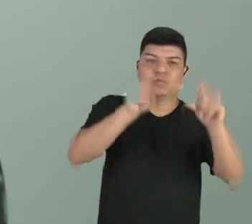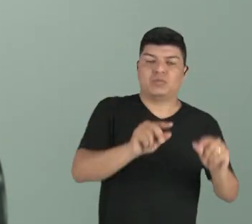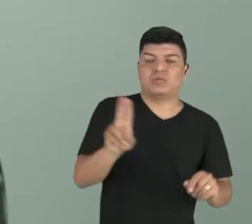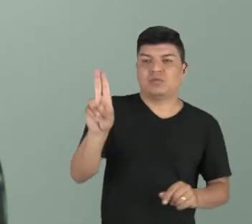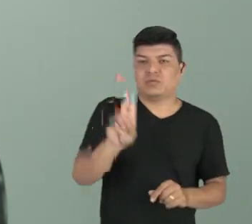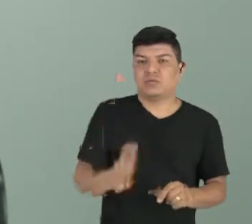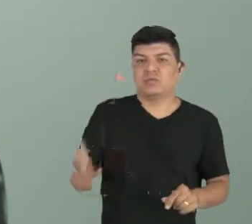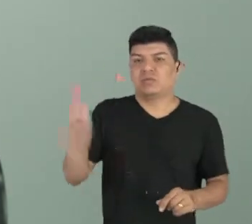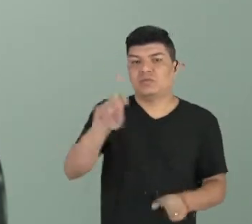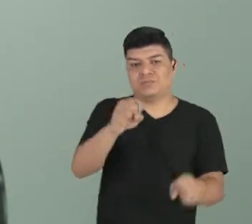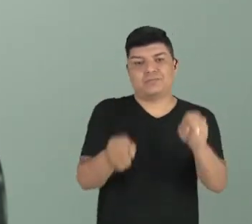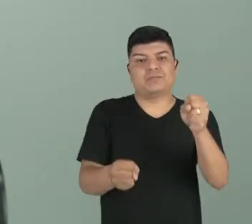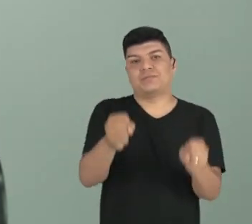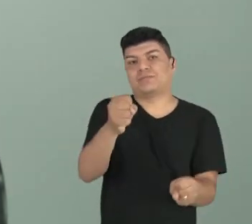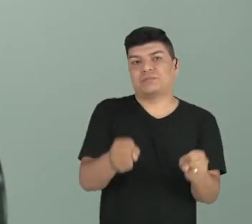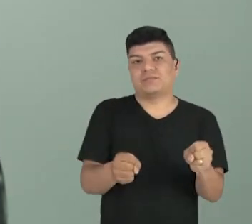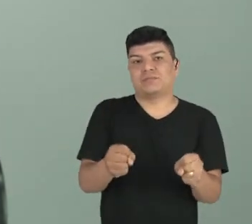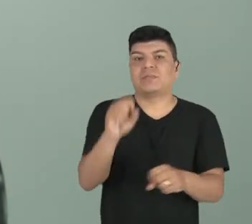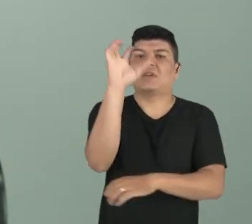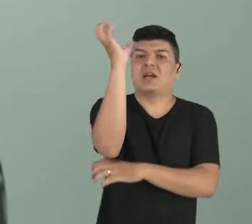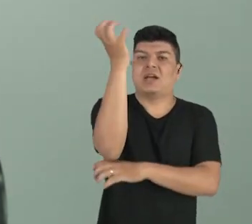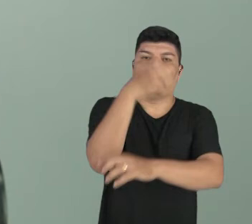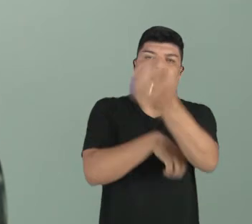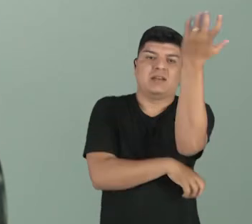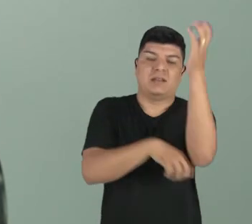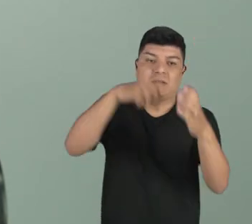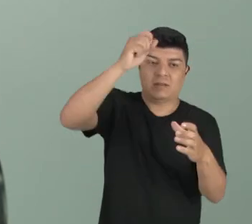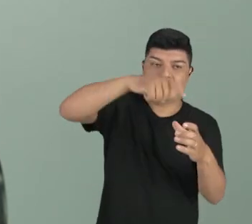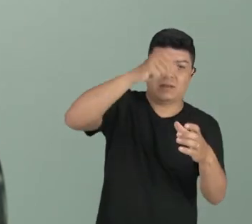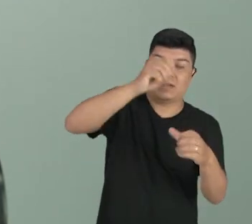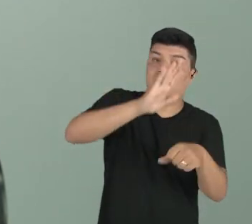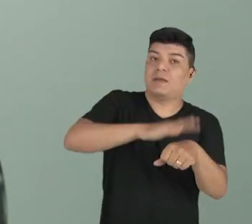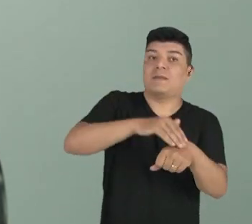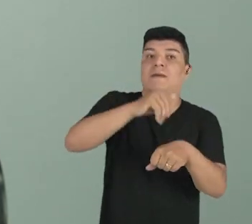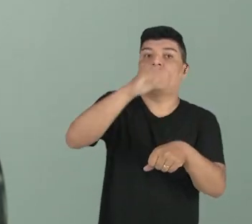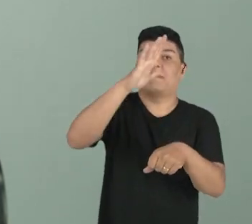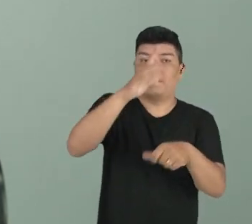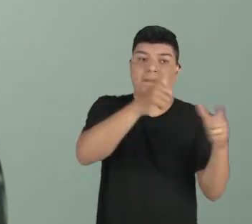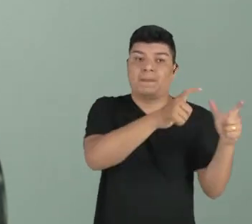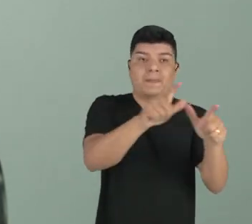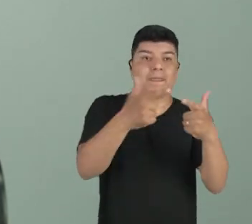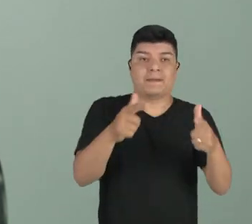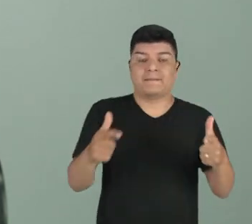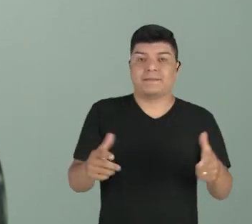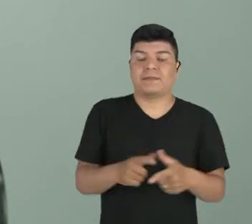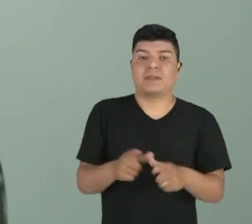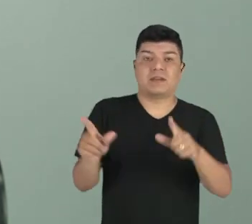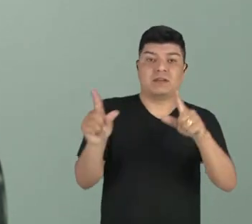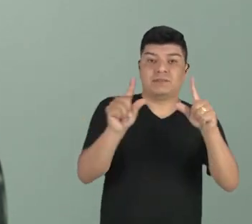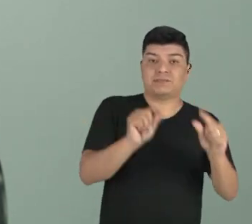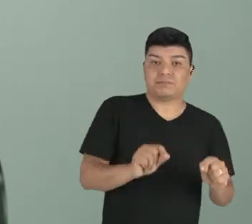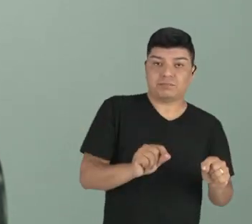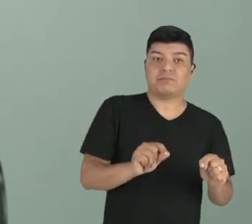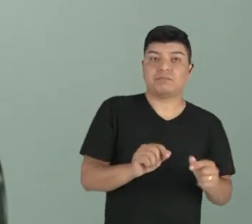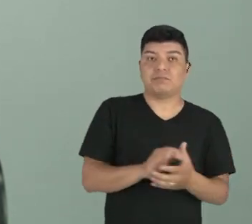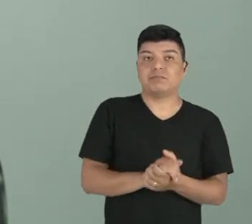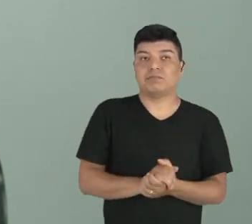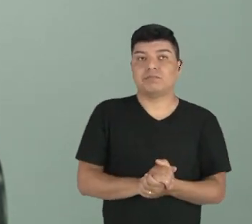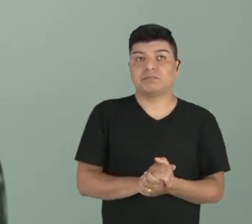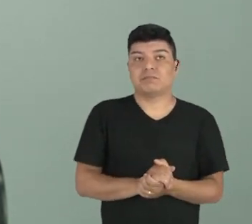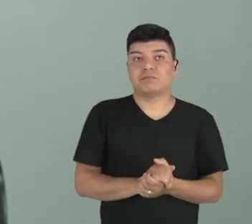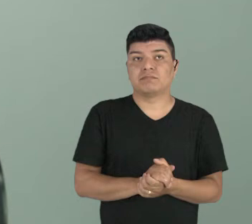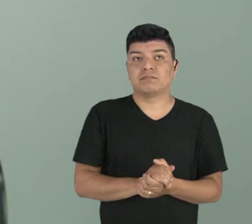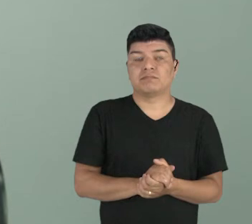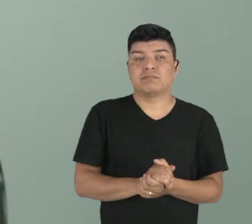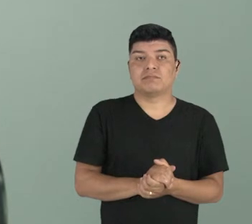uso de automóveis, arborizar áreas que já foram totalmente devastadas, diminuir o consumo, né, para diminuir a